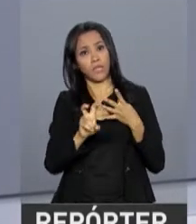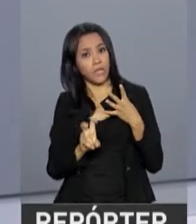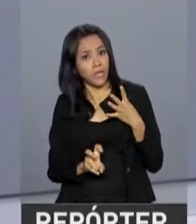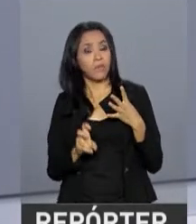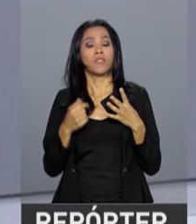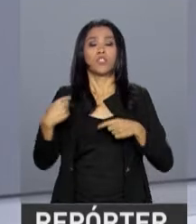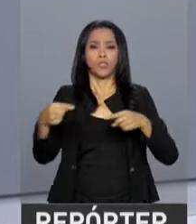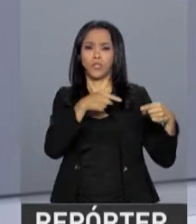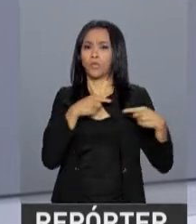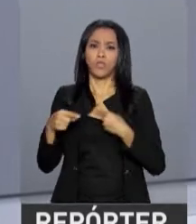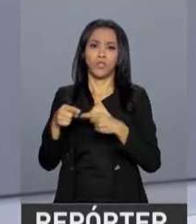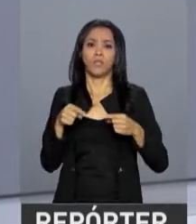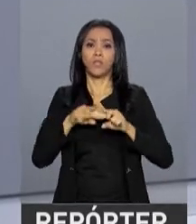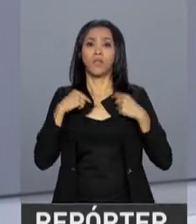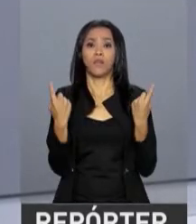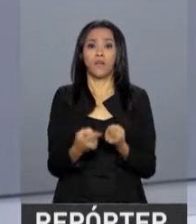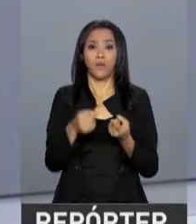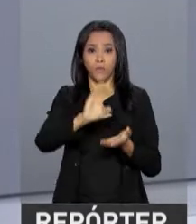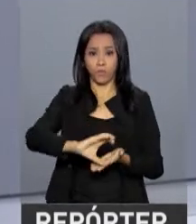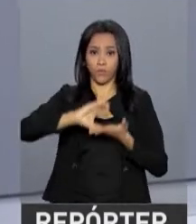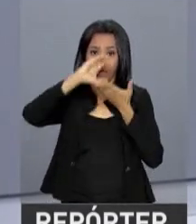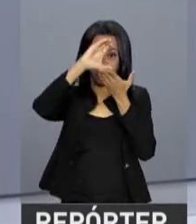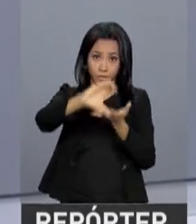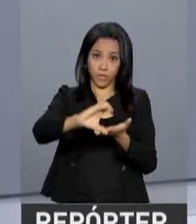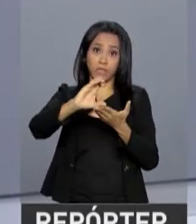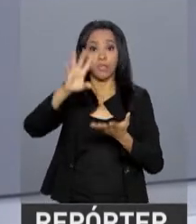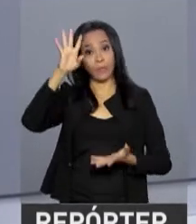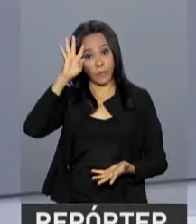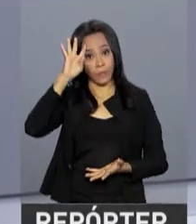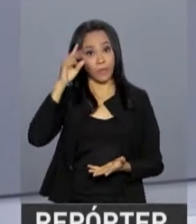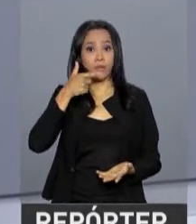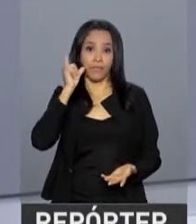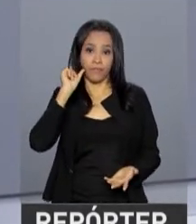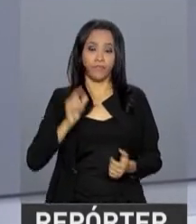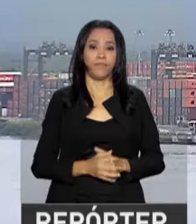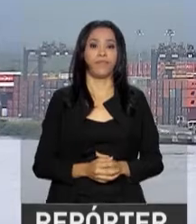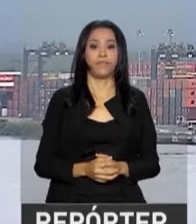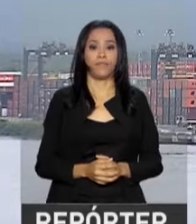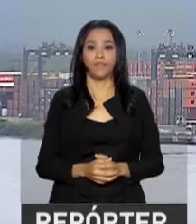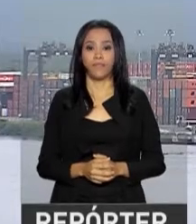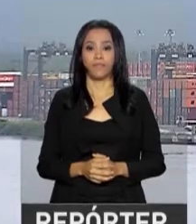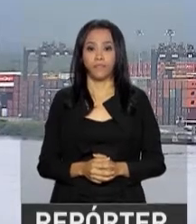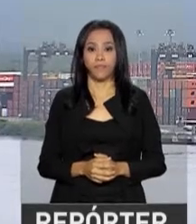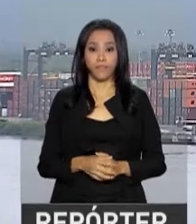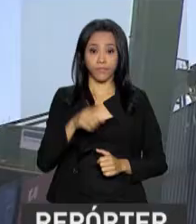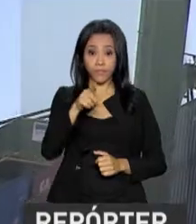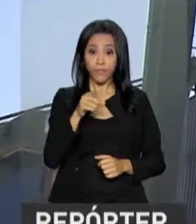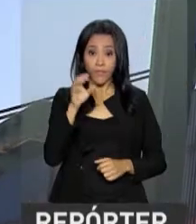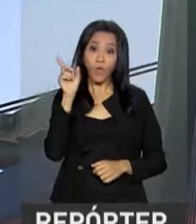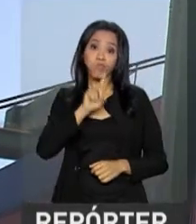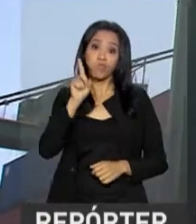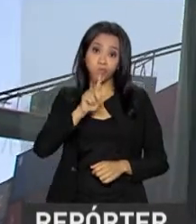na reunião do conselho de desenvolvimento econômico e social nesta quarta feira os estados unidos